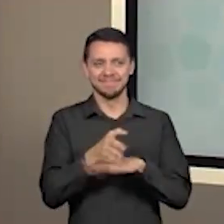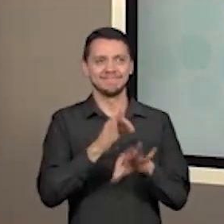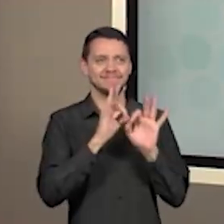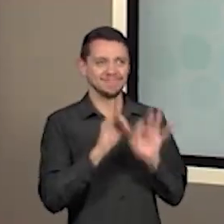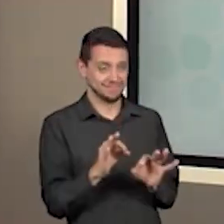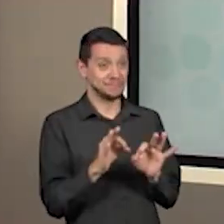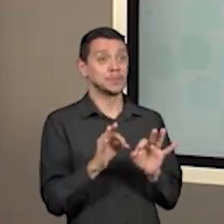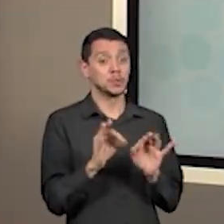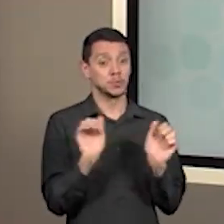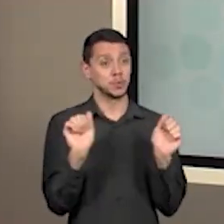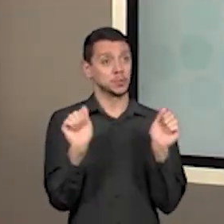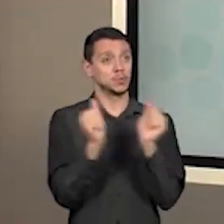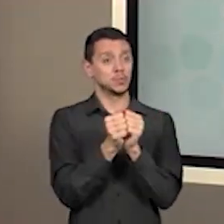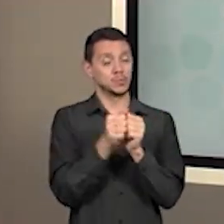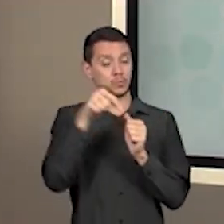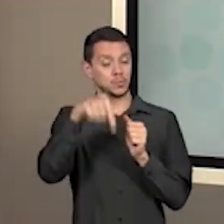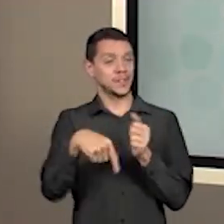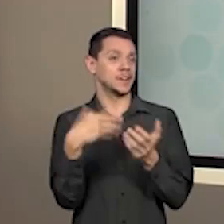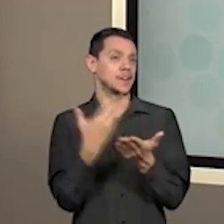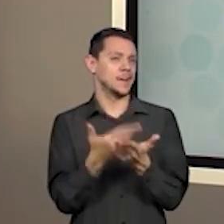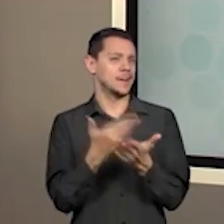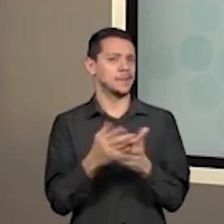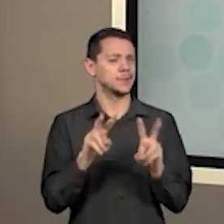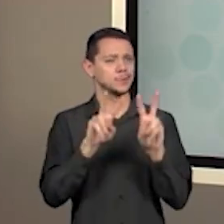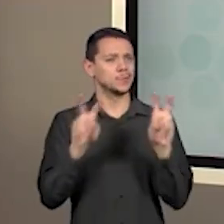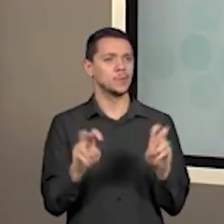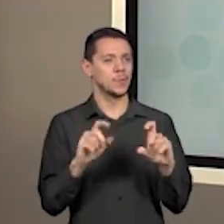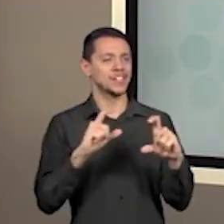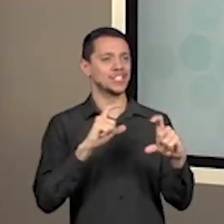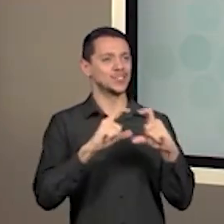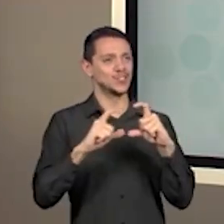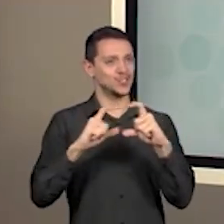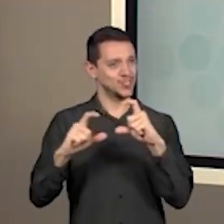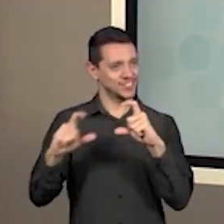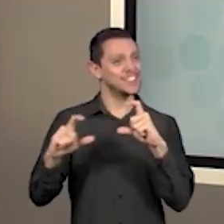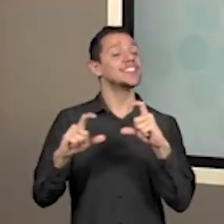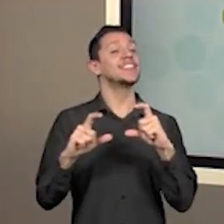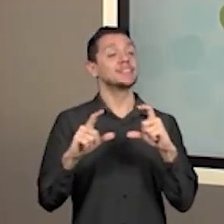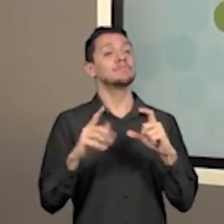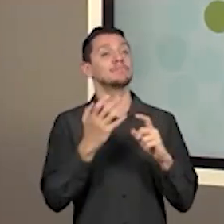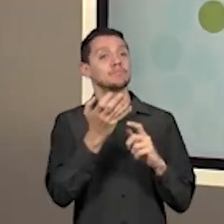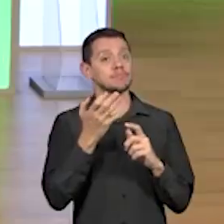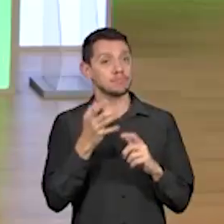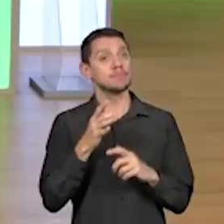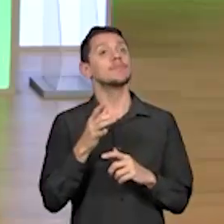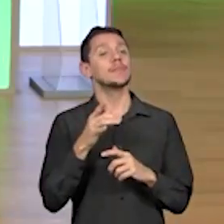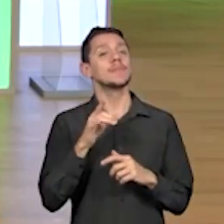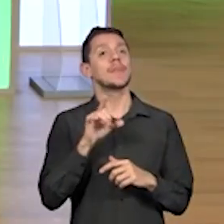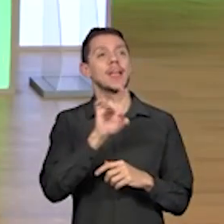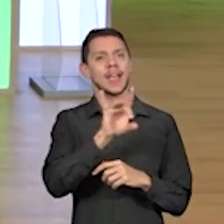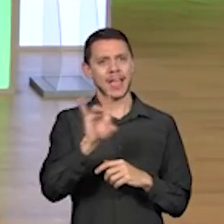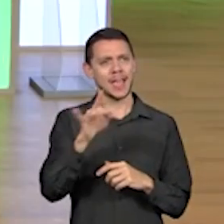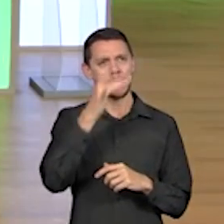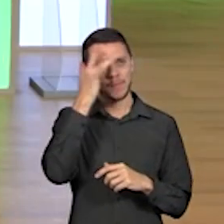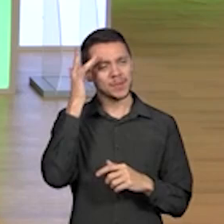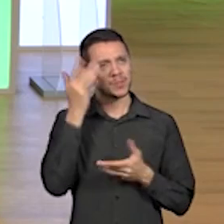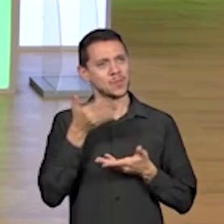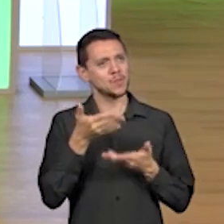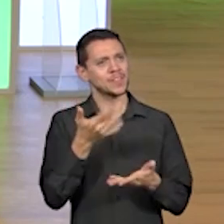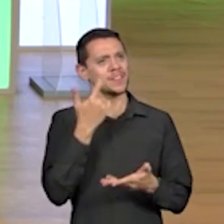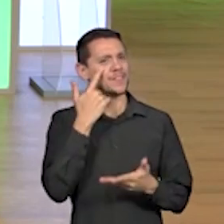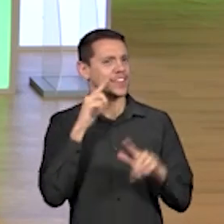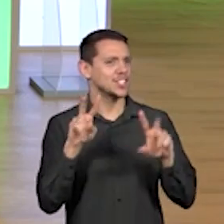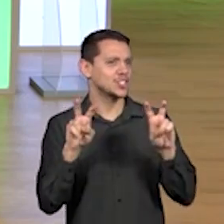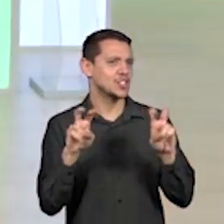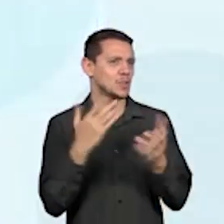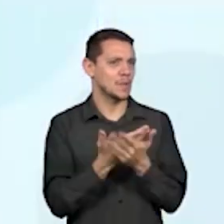aula sobre tirinhas. Eu quero convidar todo mundo para, na tela, sabermos o título da aula,